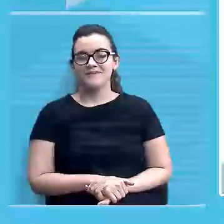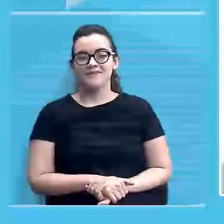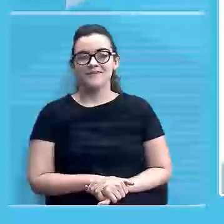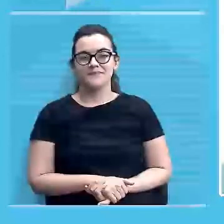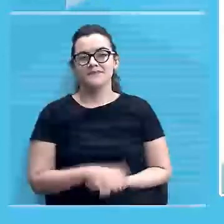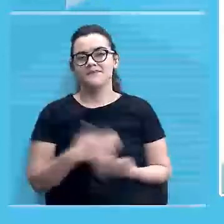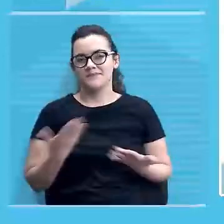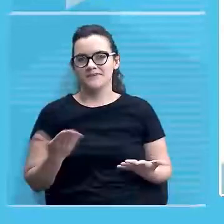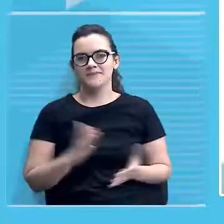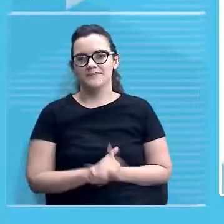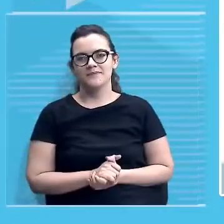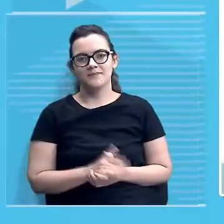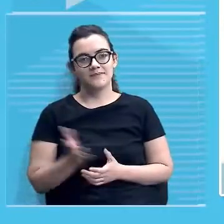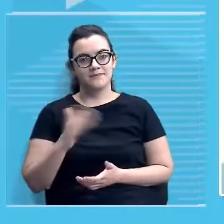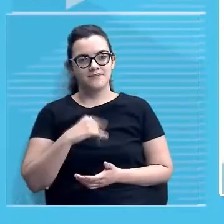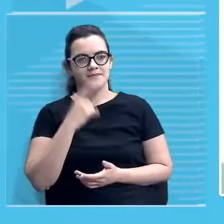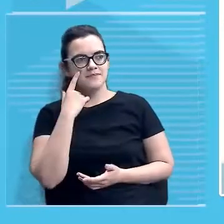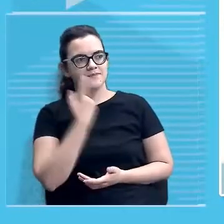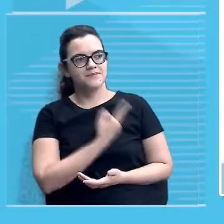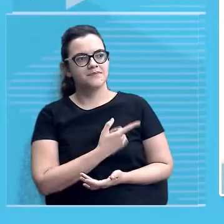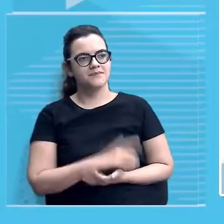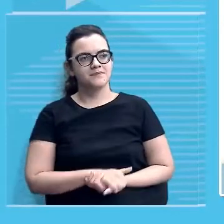Muito bem, jovens. Vamos lá.